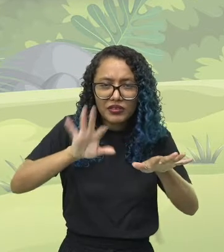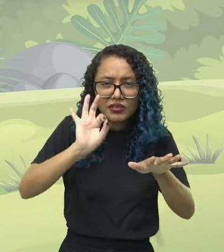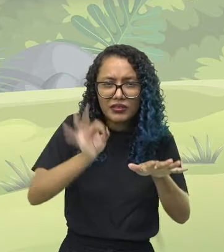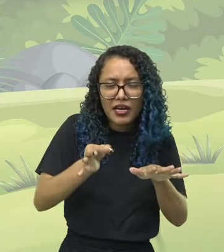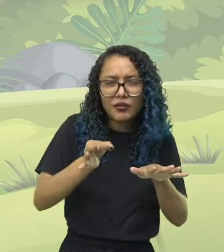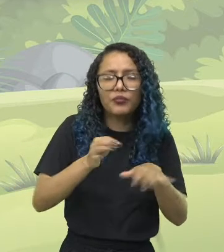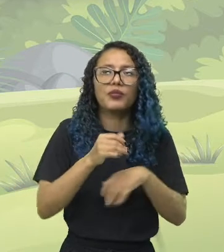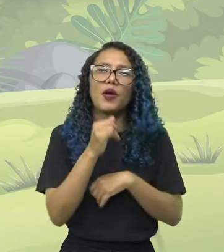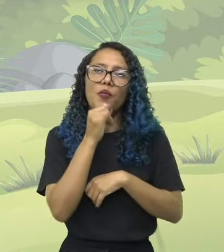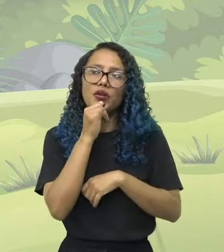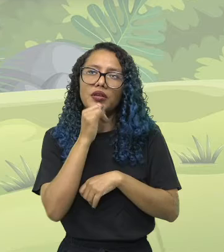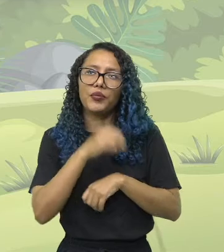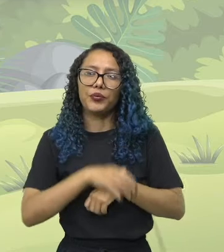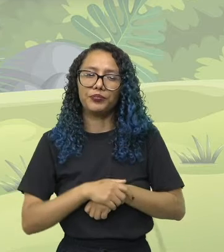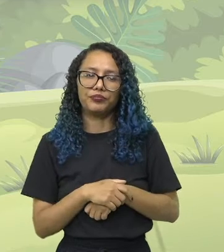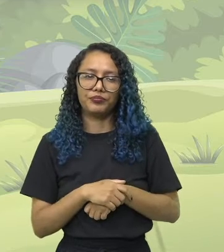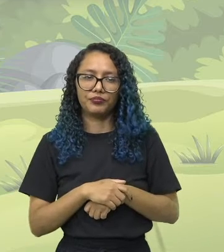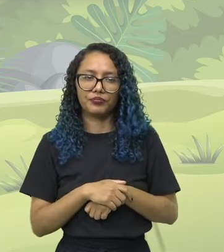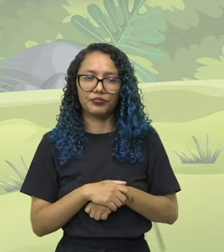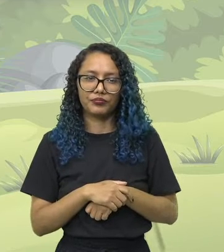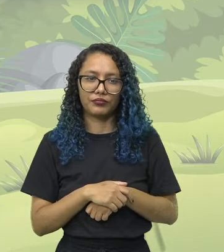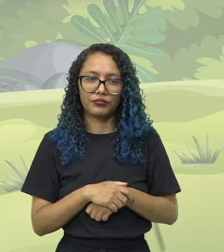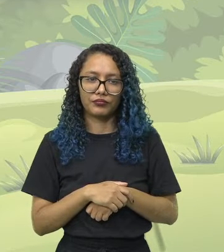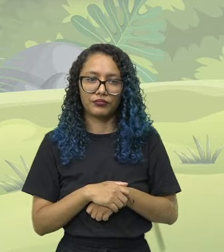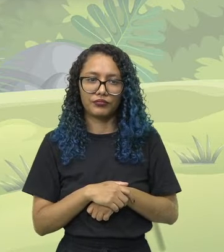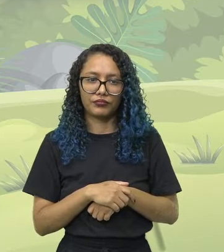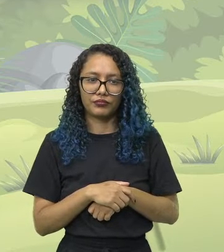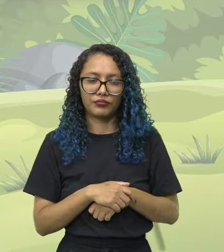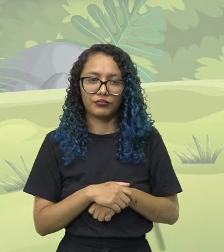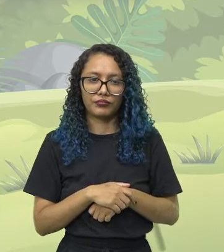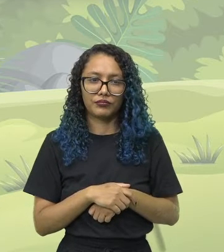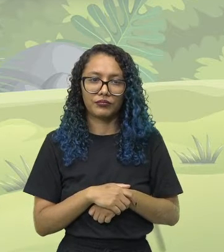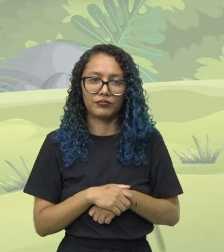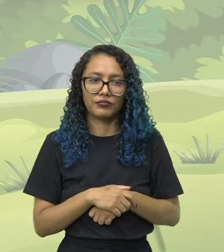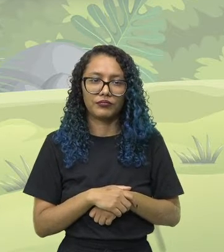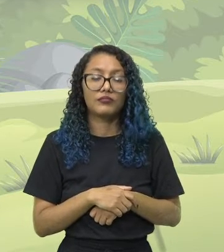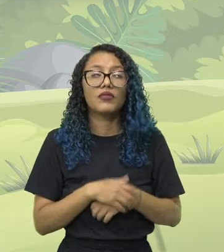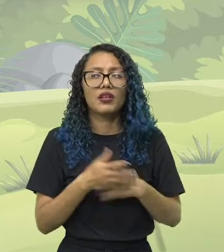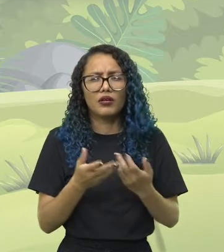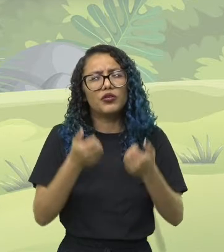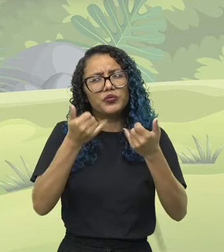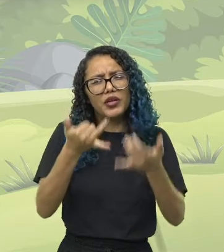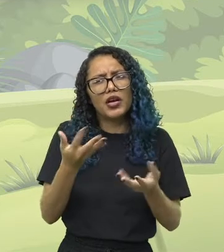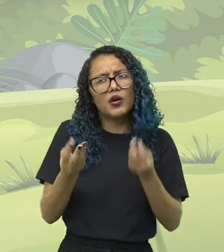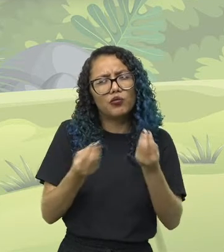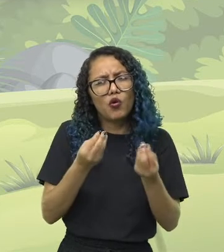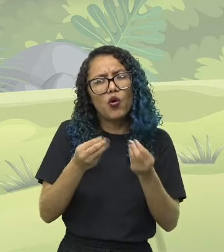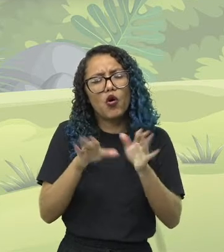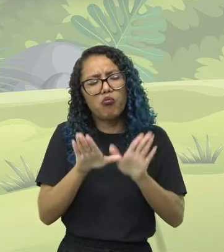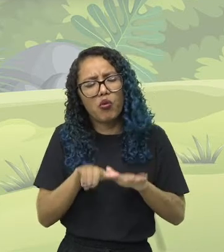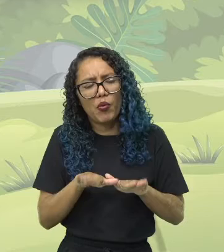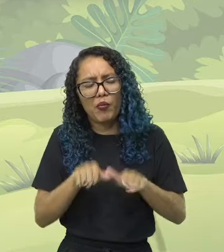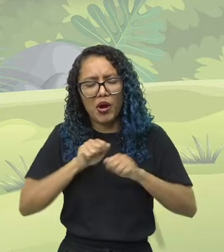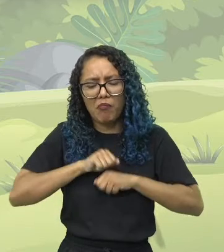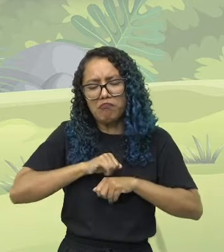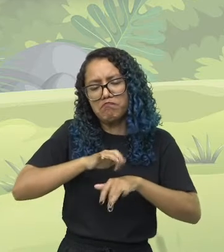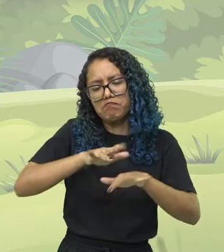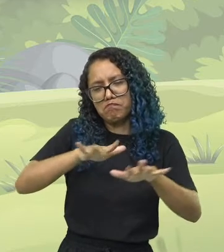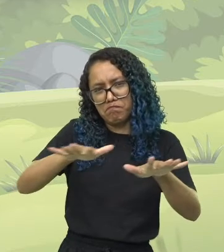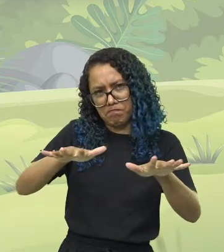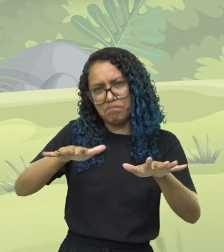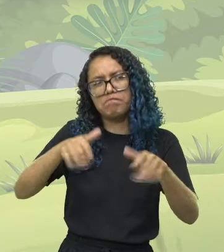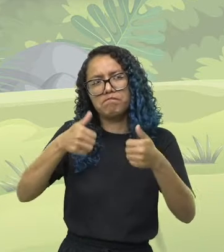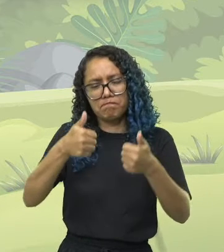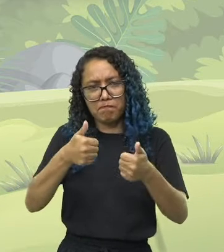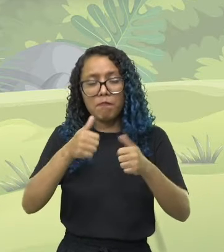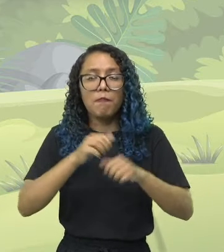trazer algo, né? Estou falando aqui, né, das aves que vão fazer esse deslocamento das sementes através, né, das suas fezes. E